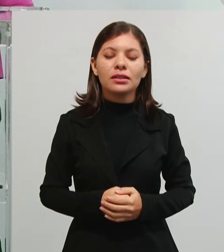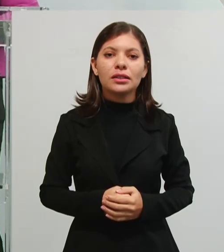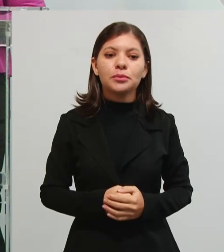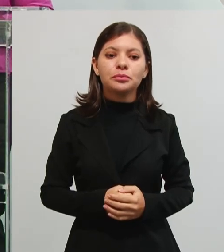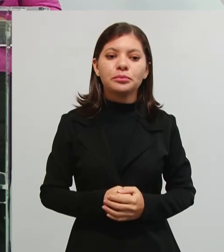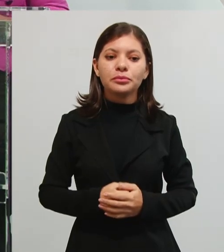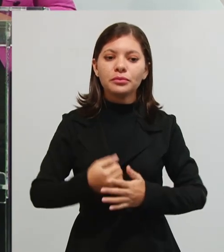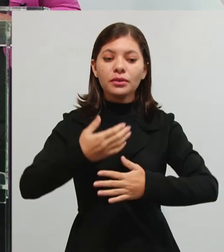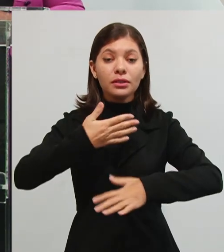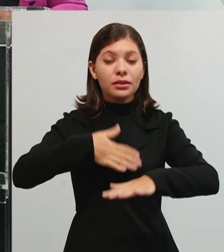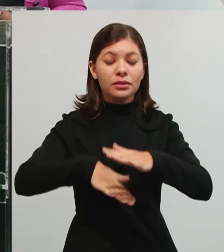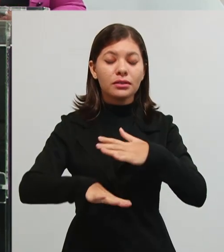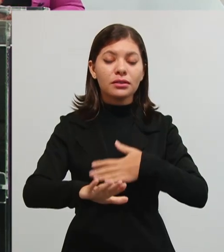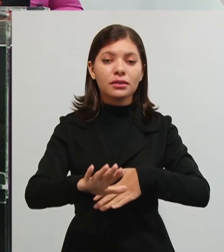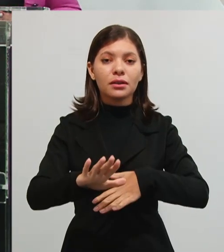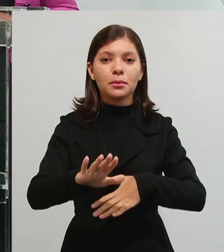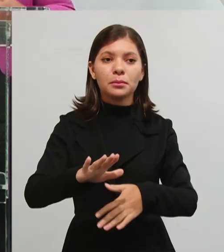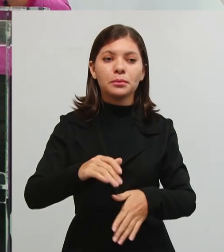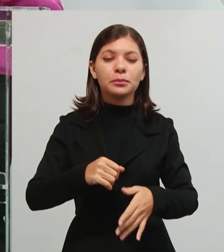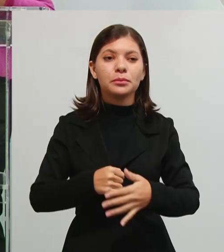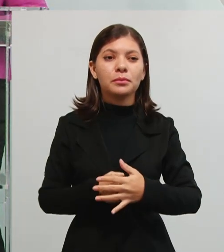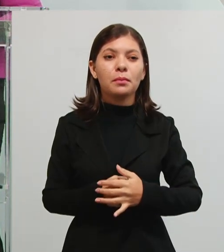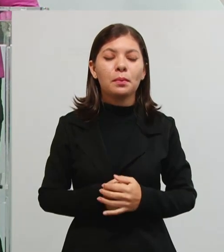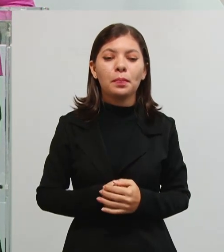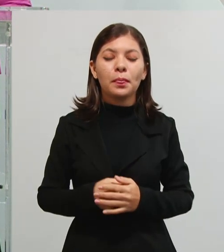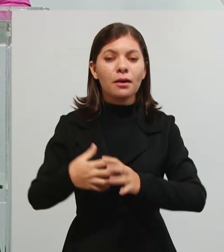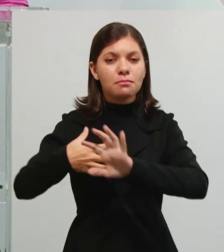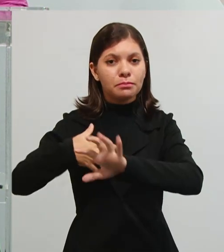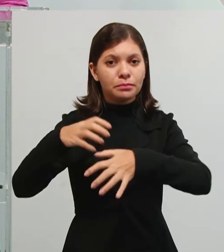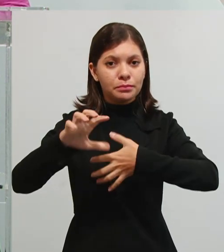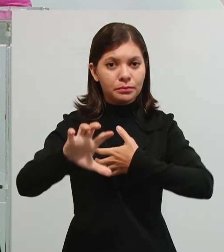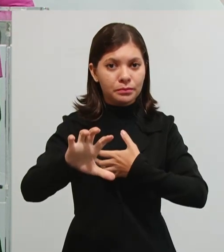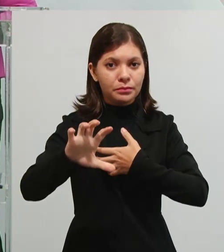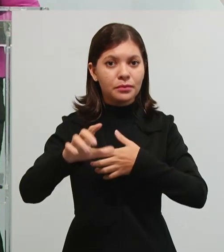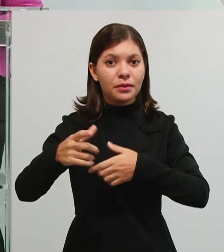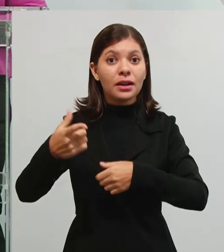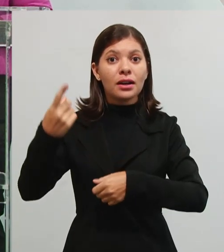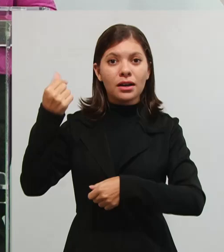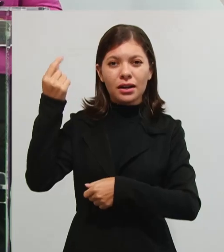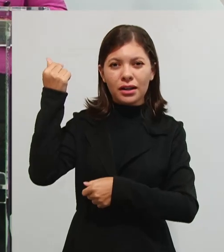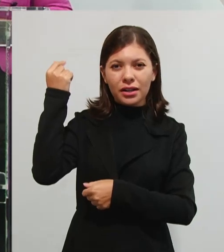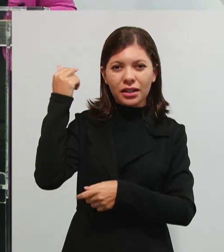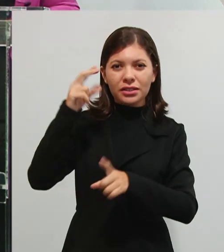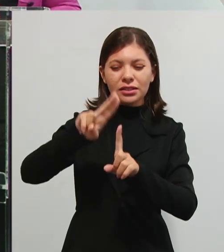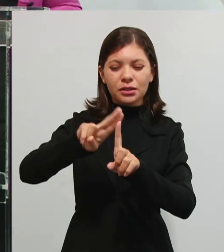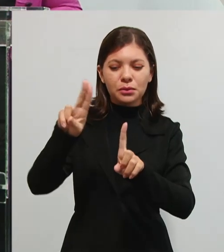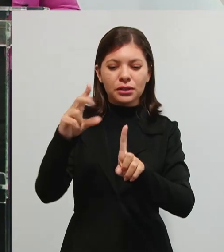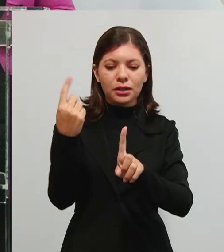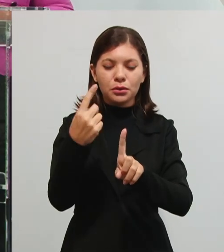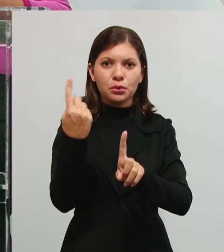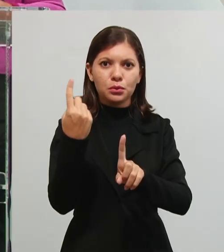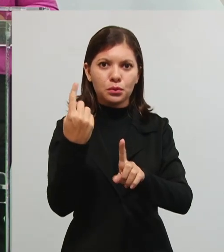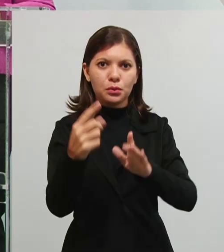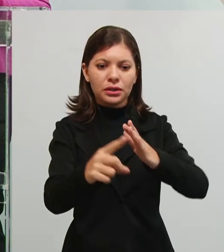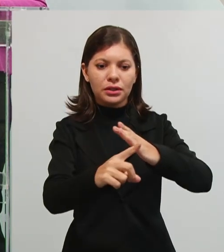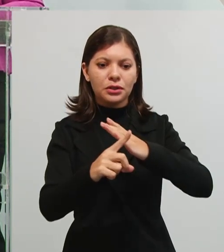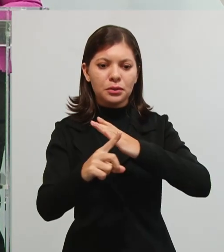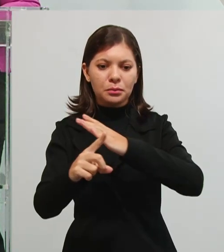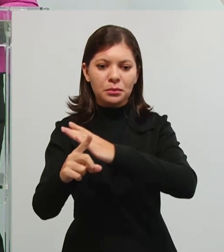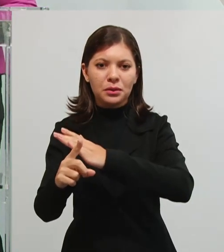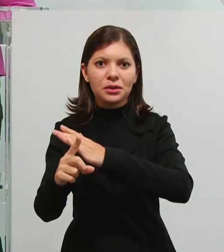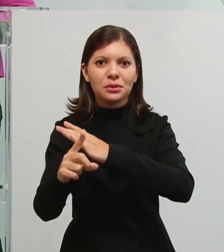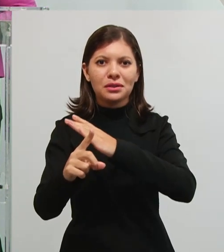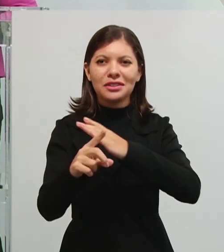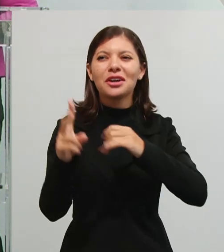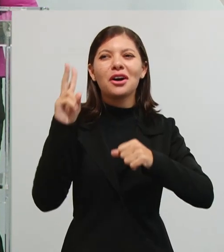verdade? Como a gente falou na unidade 1, dependendo do atendimento que você oferece ali para o cliente, ele vai lembrar